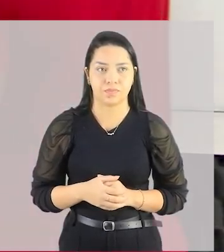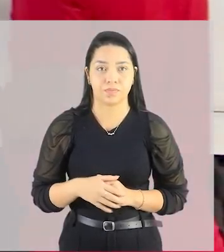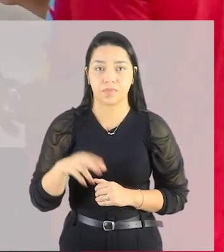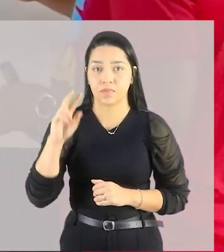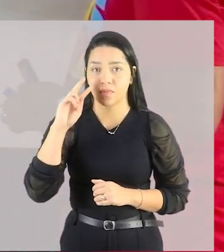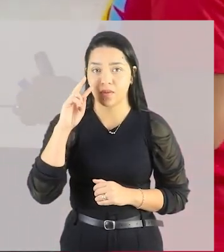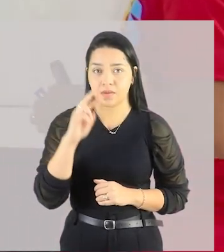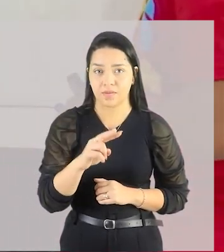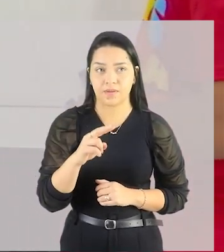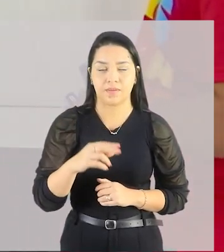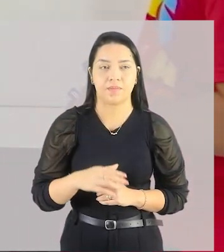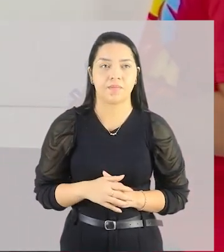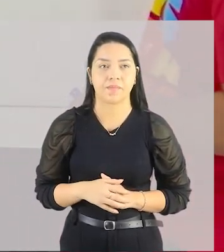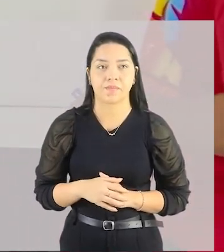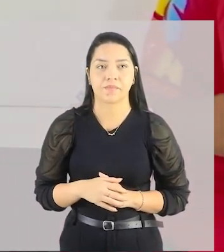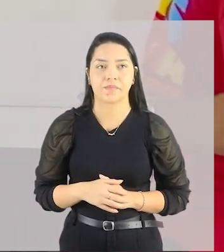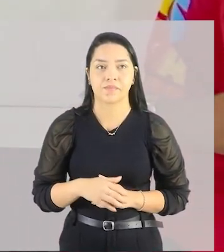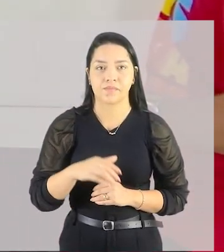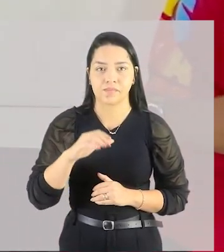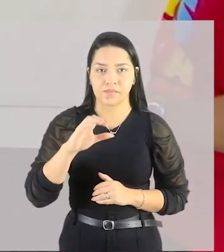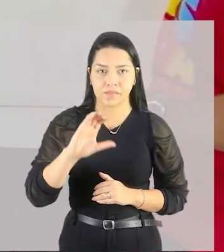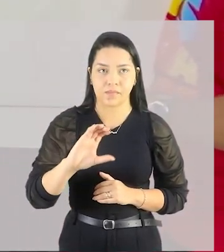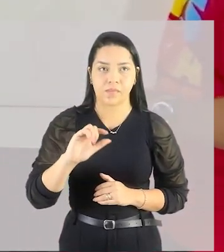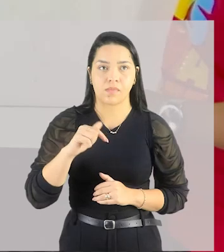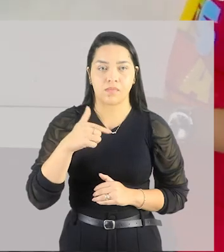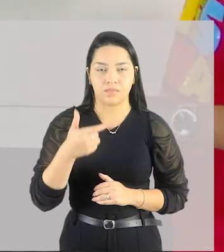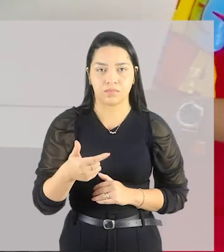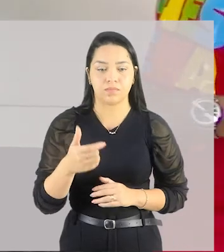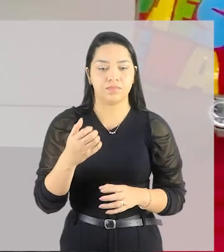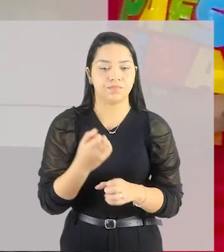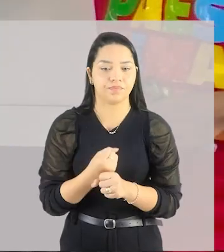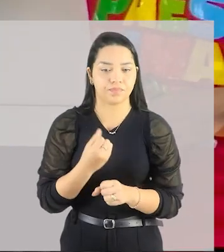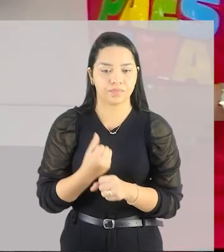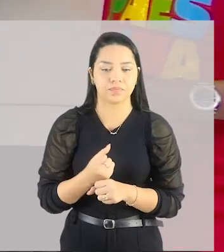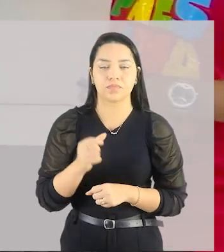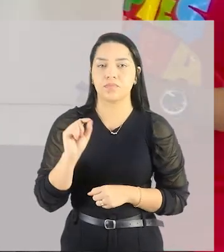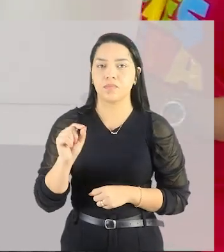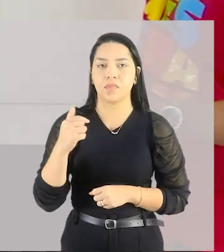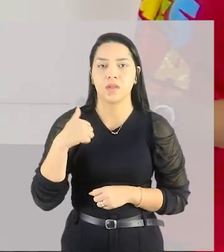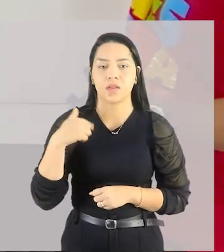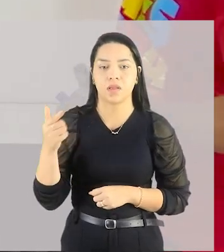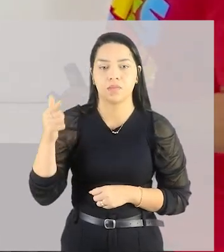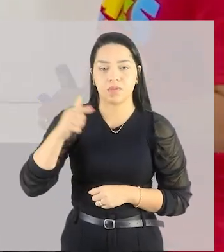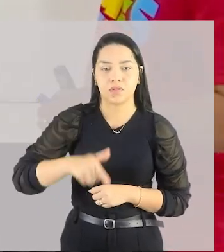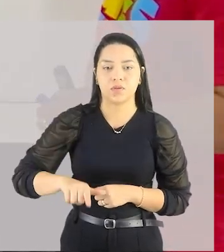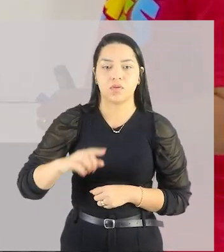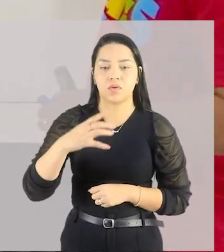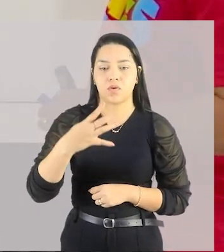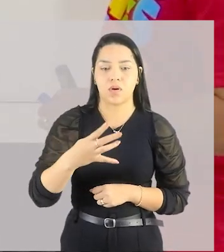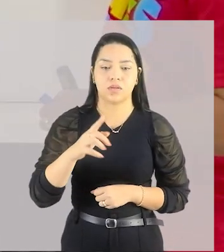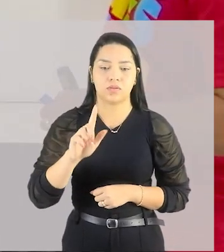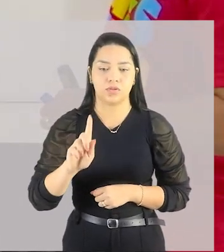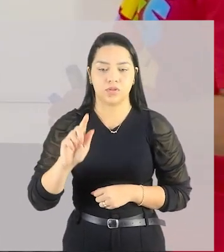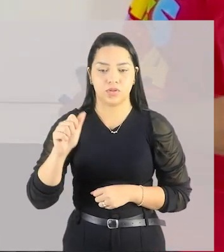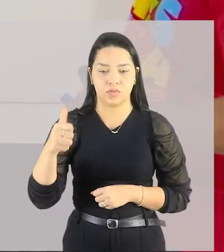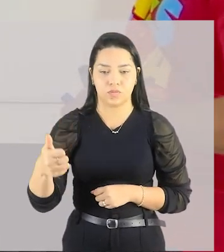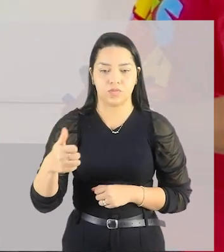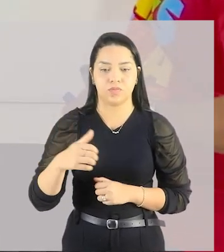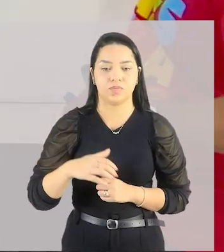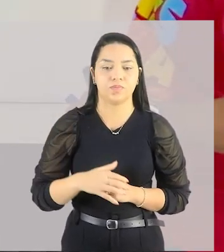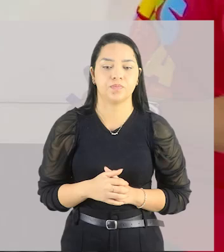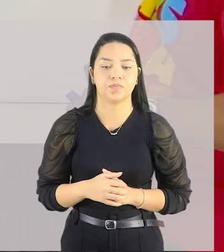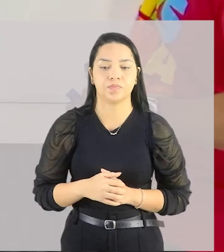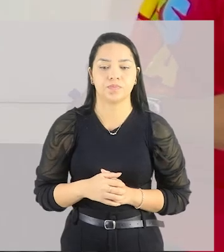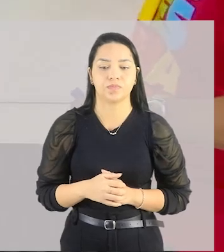sobre 3, tudo isso elevado o quê? Ao cubo, vezes N2. Bora